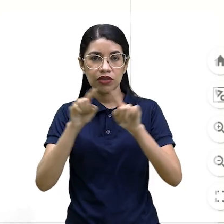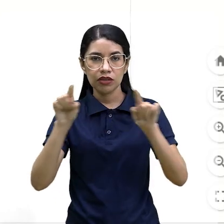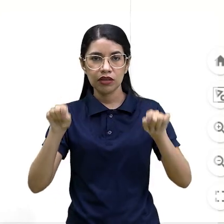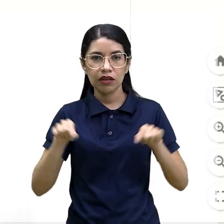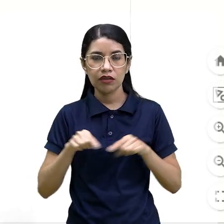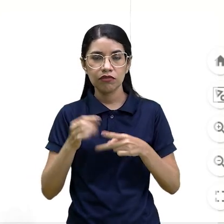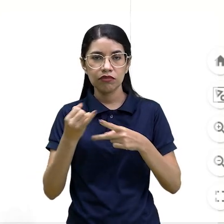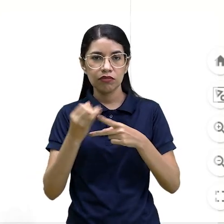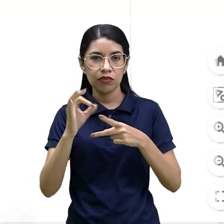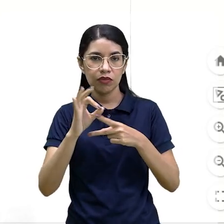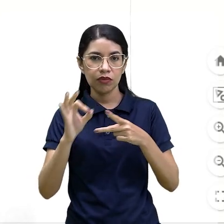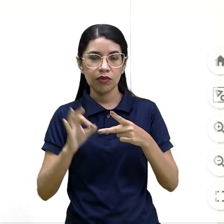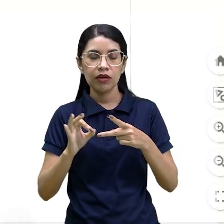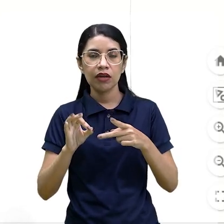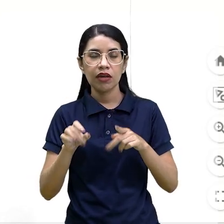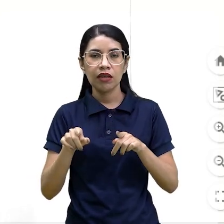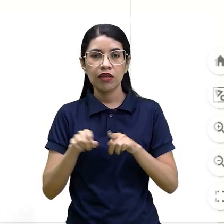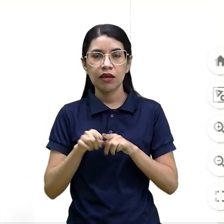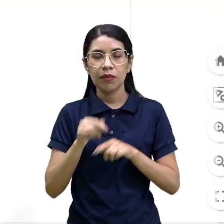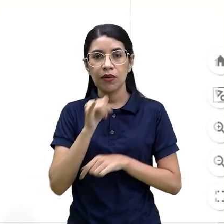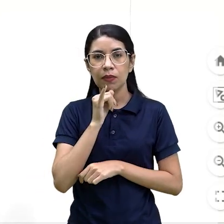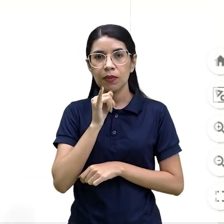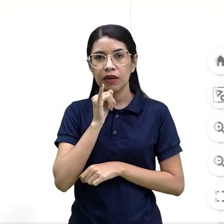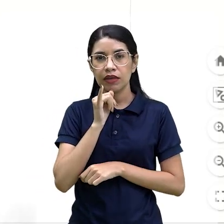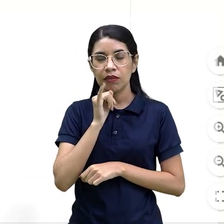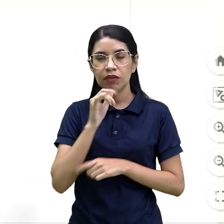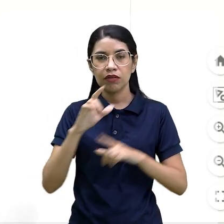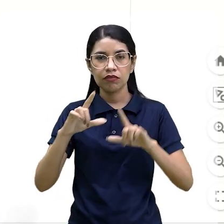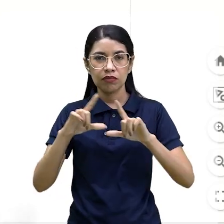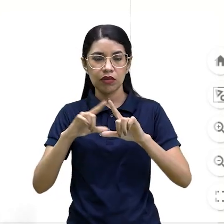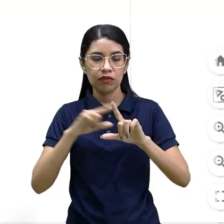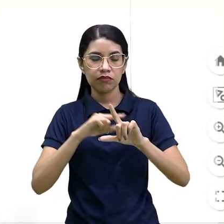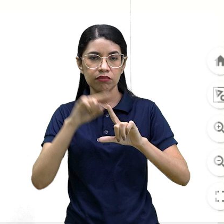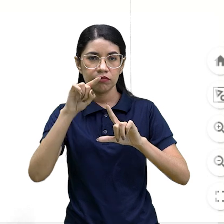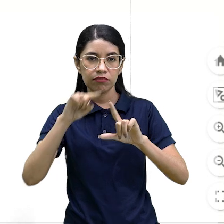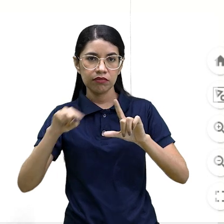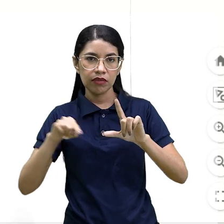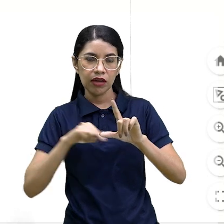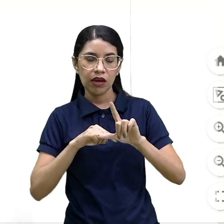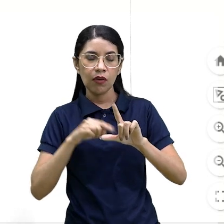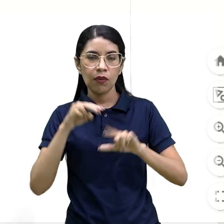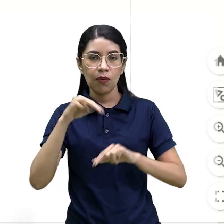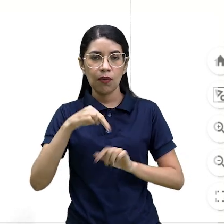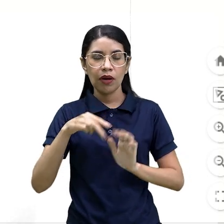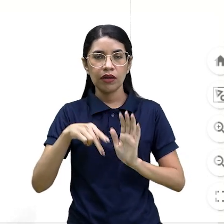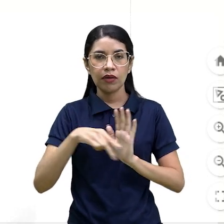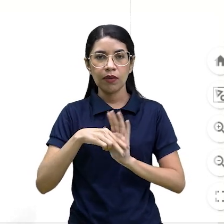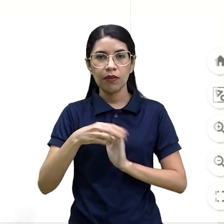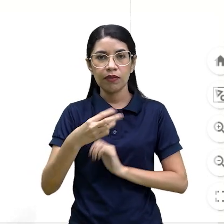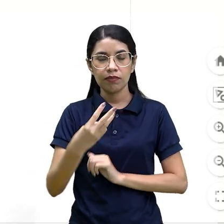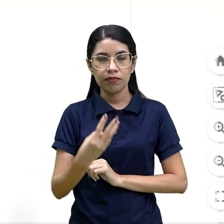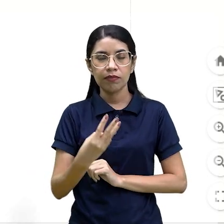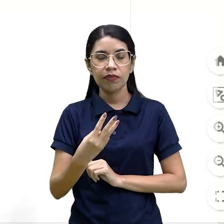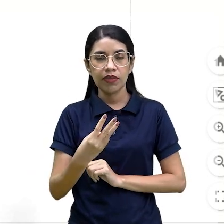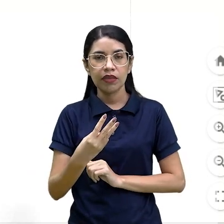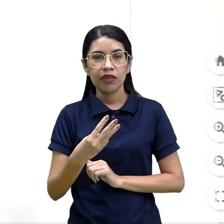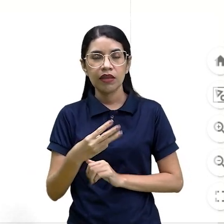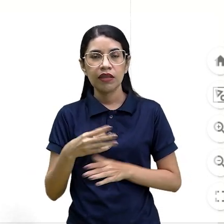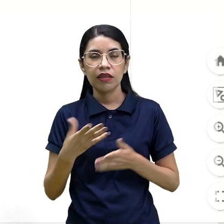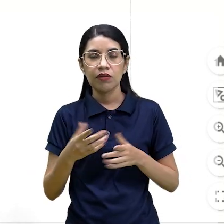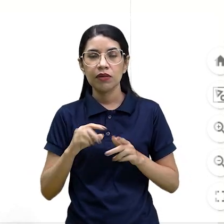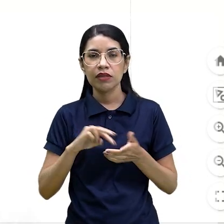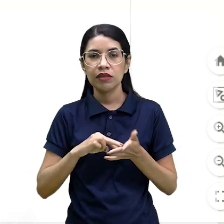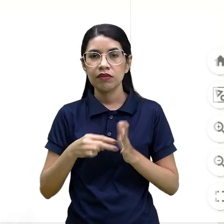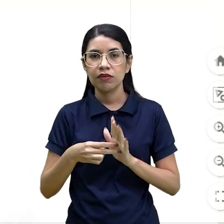polígono. Nesse nosso primeiro caso, nós temos um triângulo, então o meu n é igual a 3. Então,